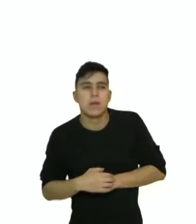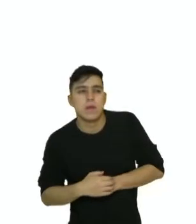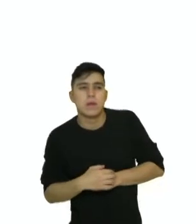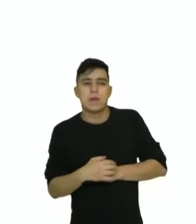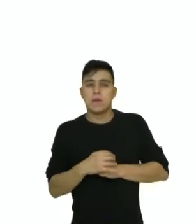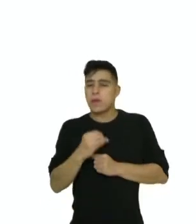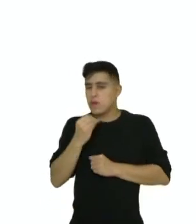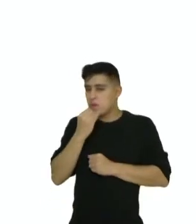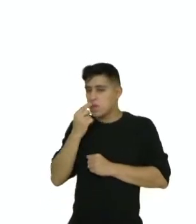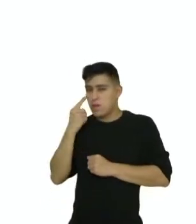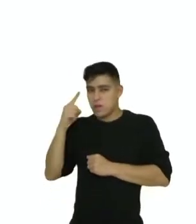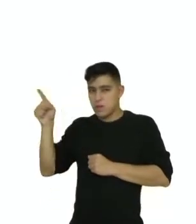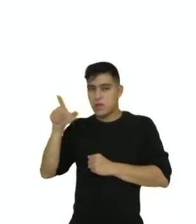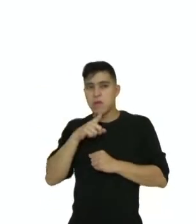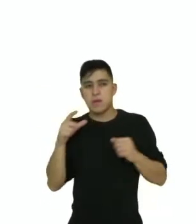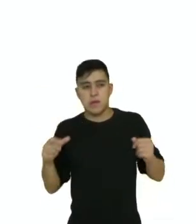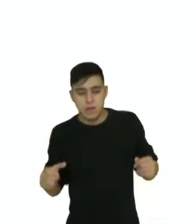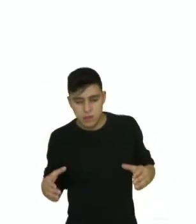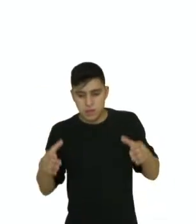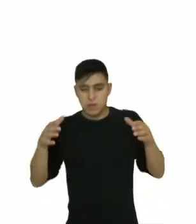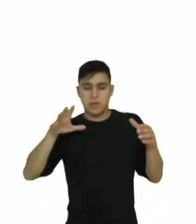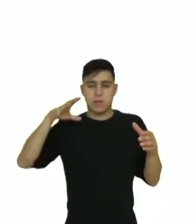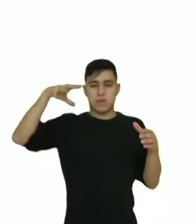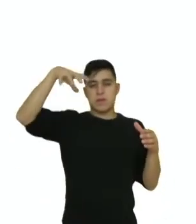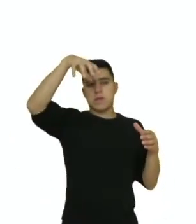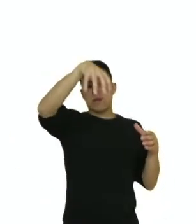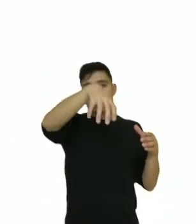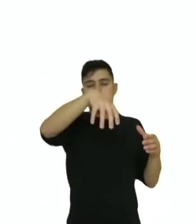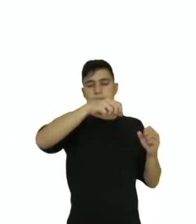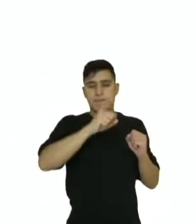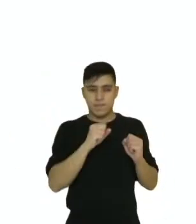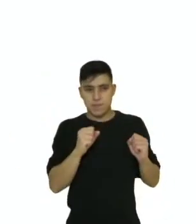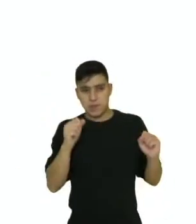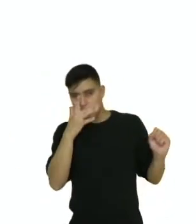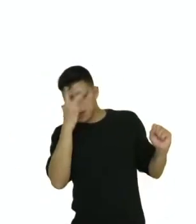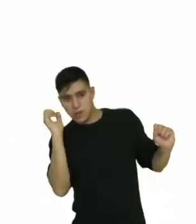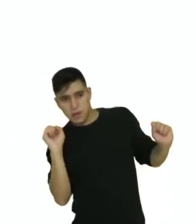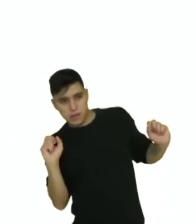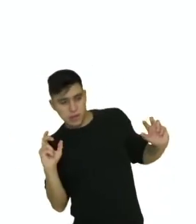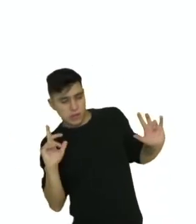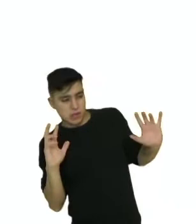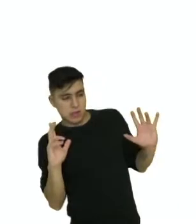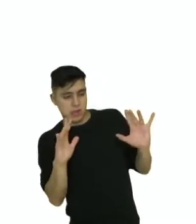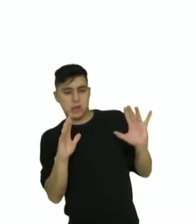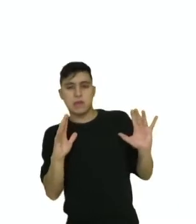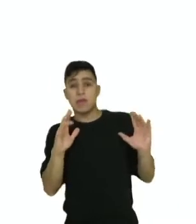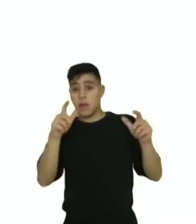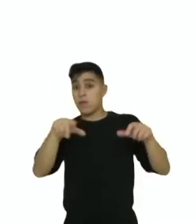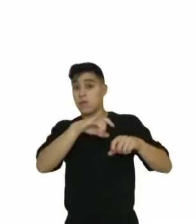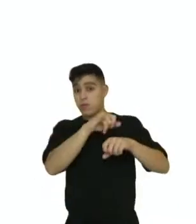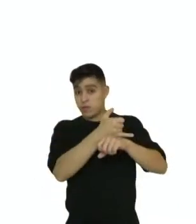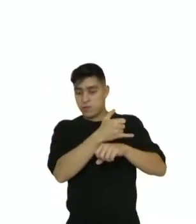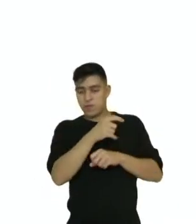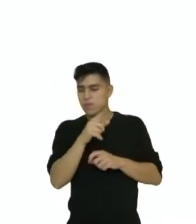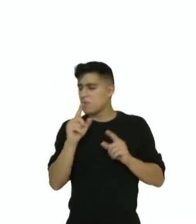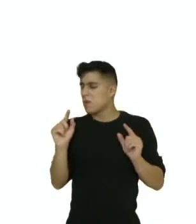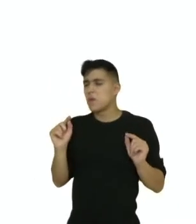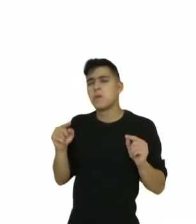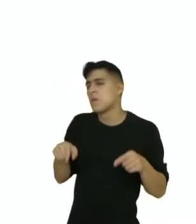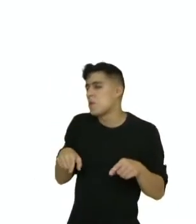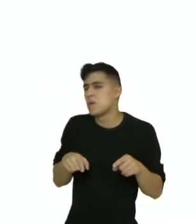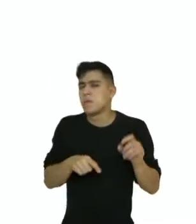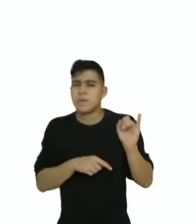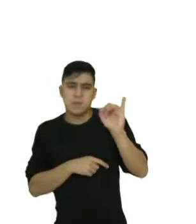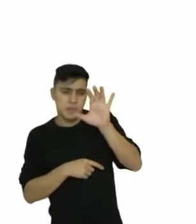que você tem a cúpula de rocha em Jerusalém e você tem um aglomerado de pessoas em volta, e aí você pode estar se perguntando, a que se destina essa